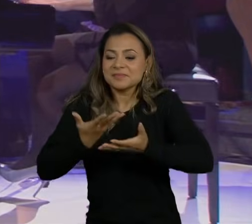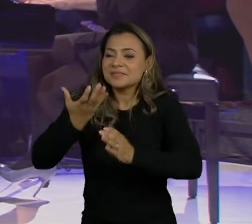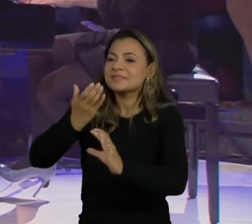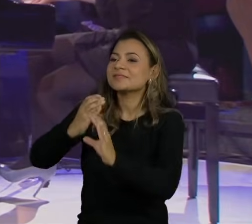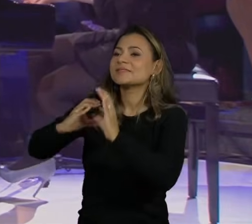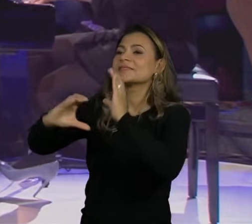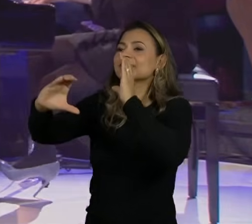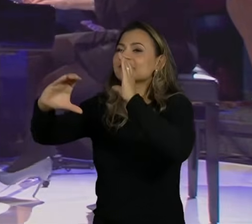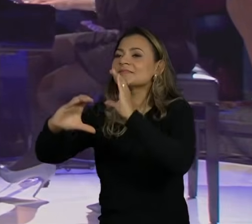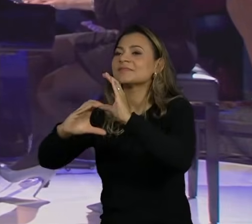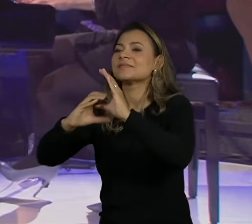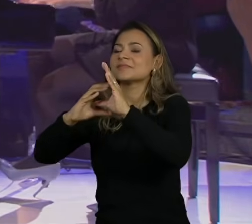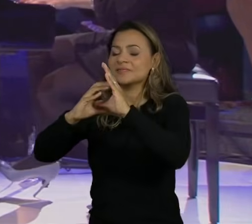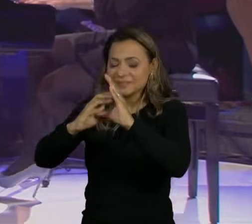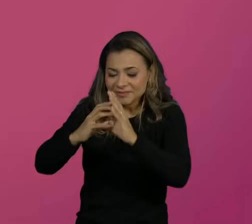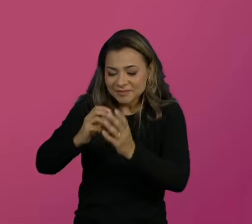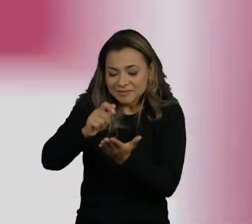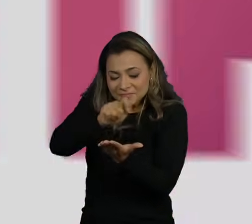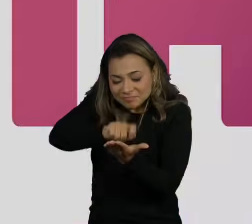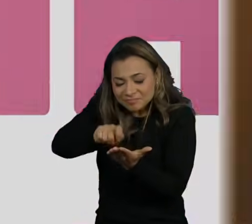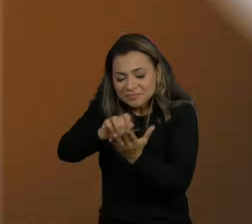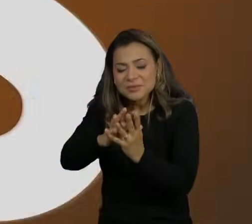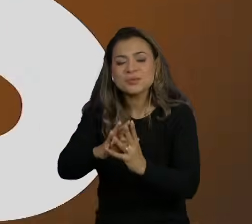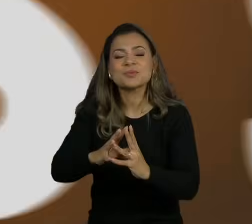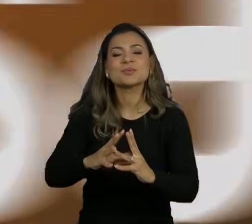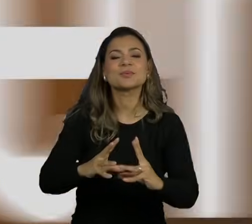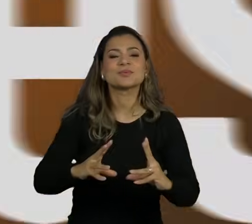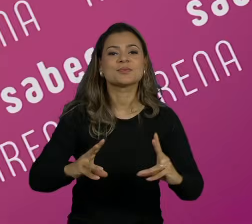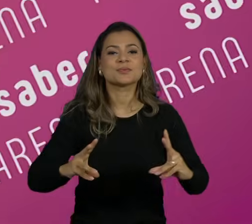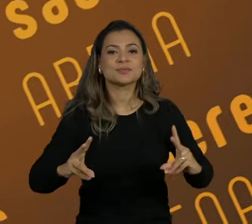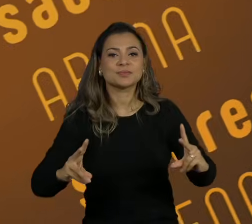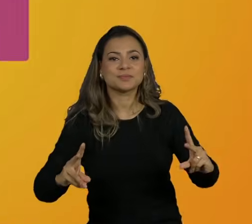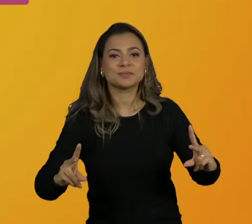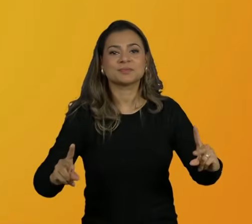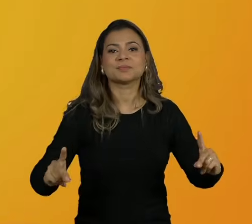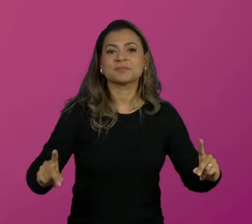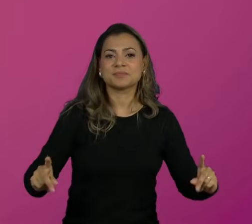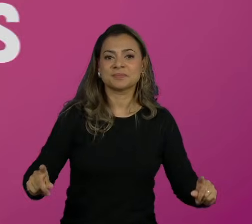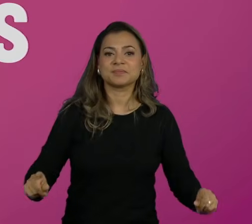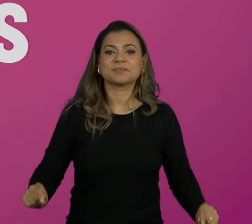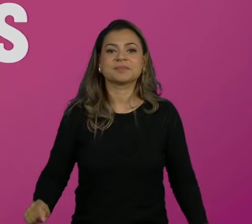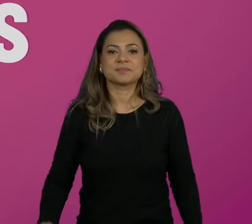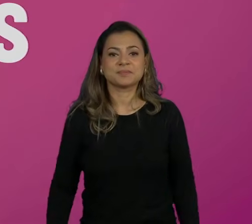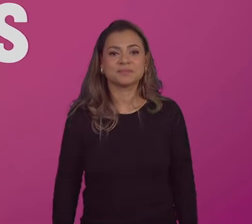cantando eu mando a tristeza embora.